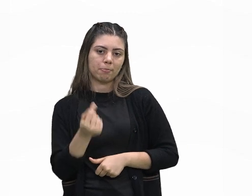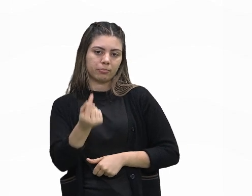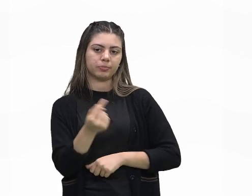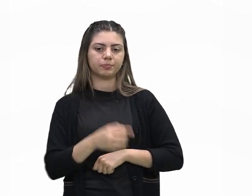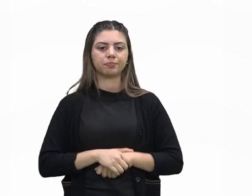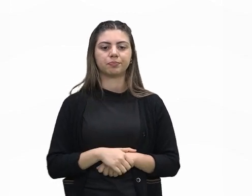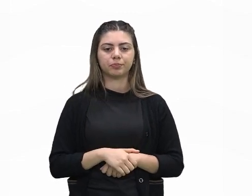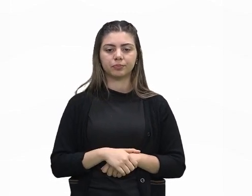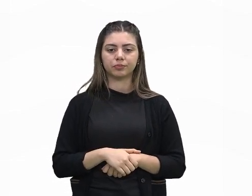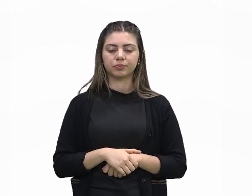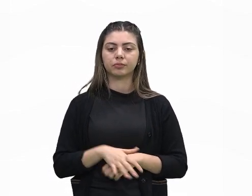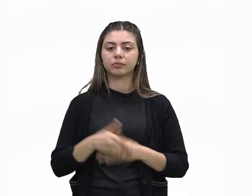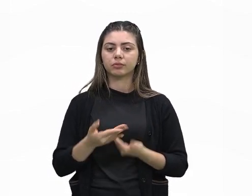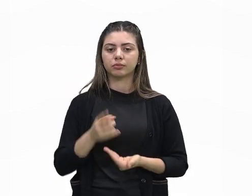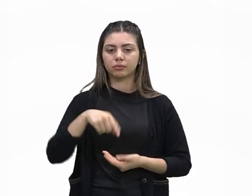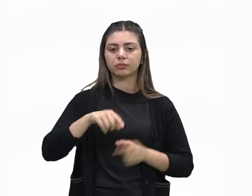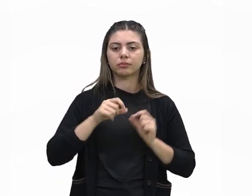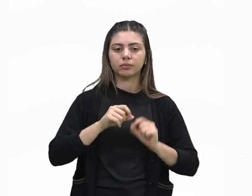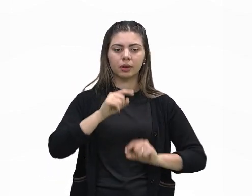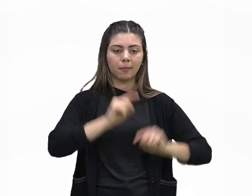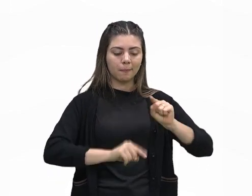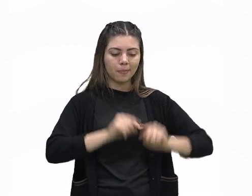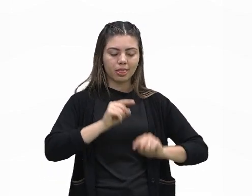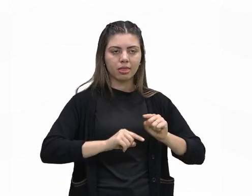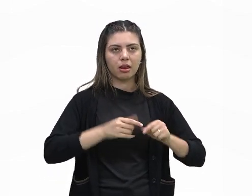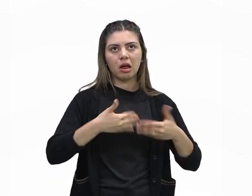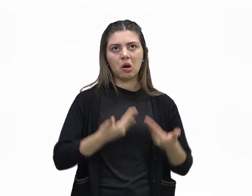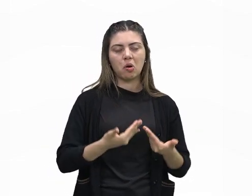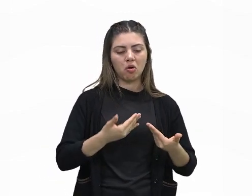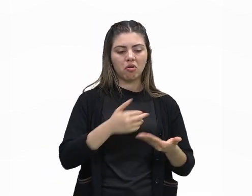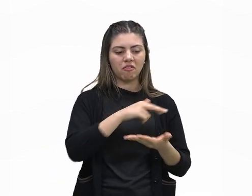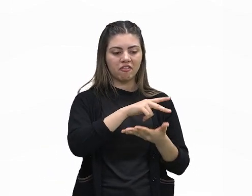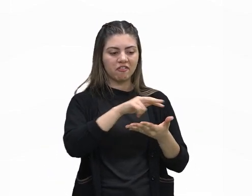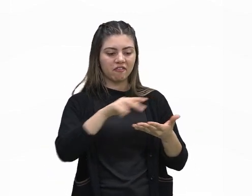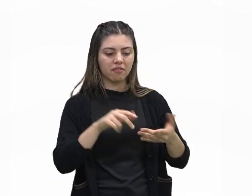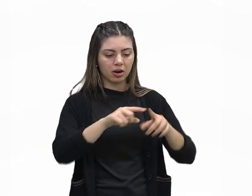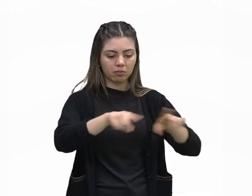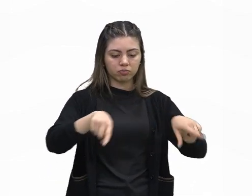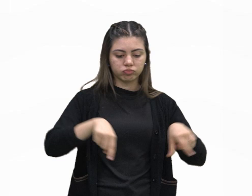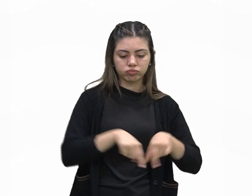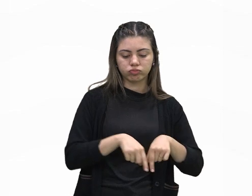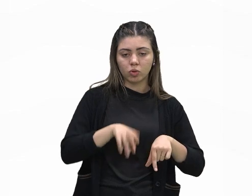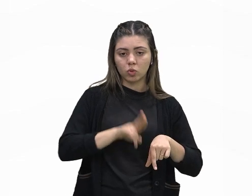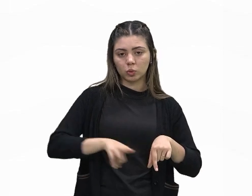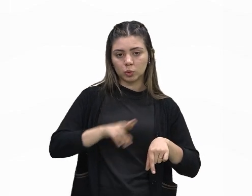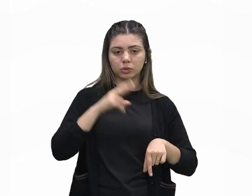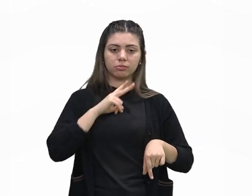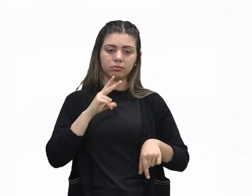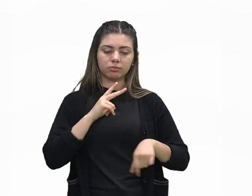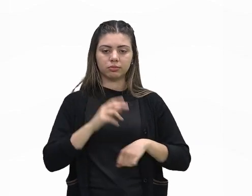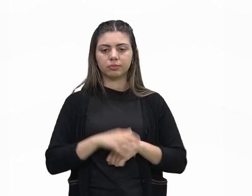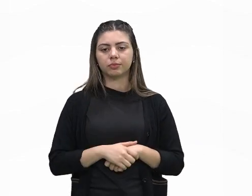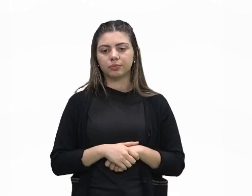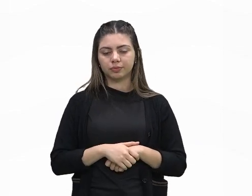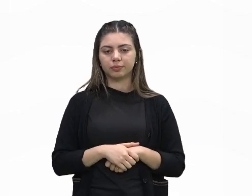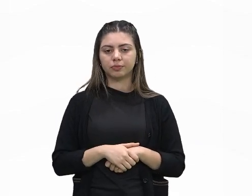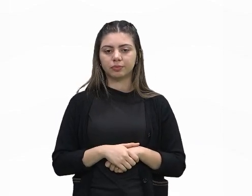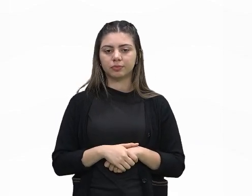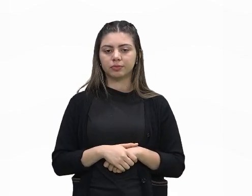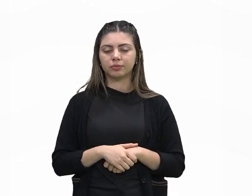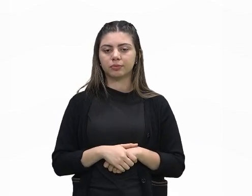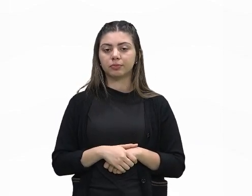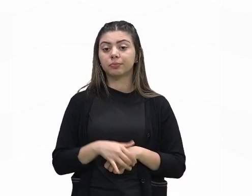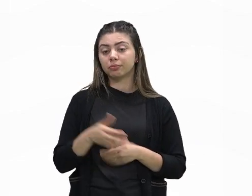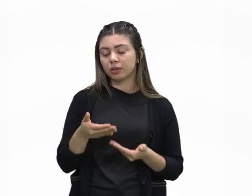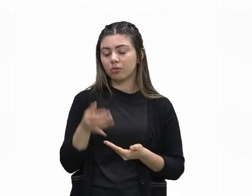Então, são bens particulares ou áreas de utilização individual. E aqui, né, eu trago um